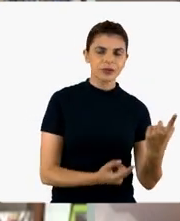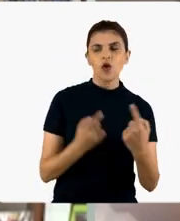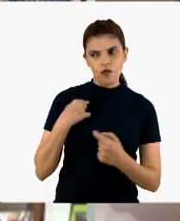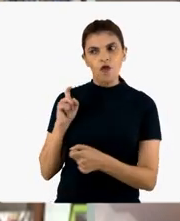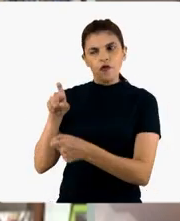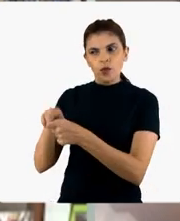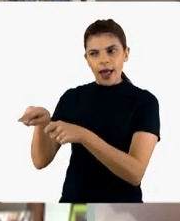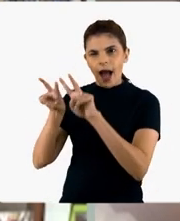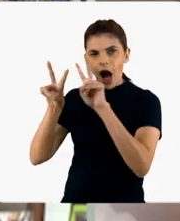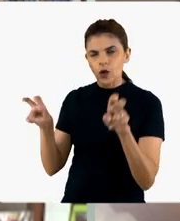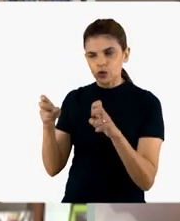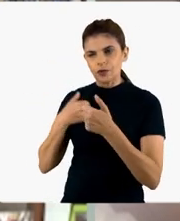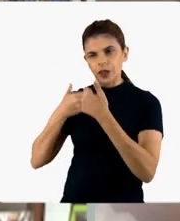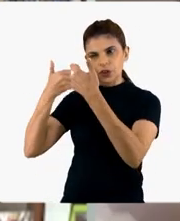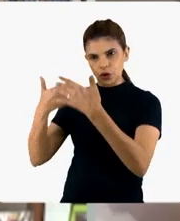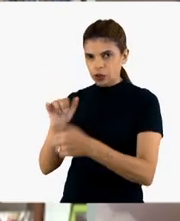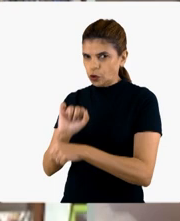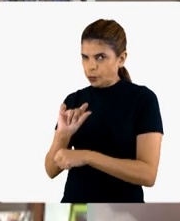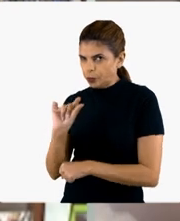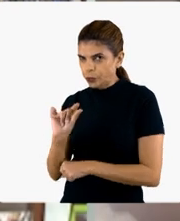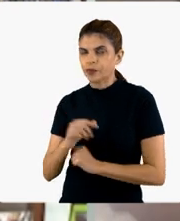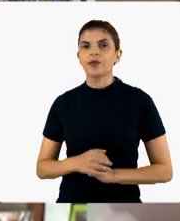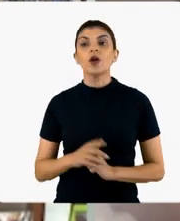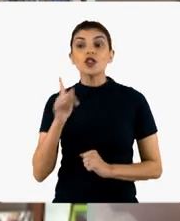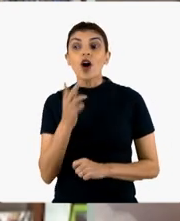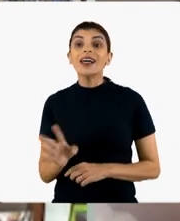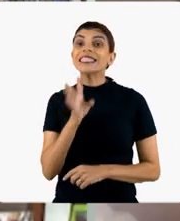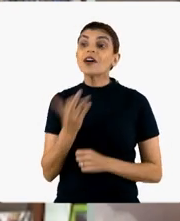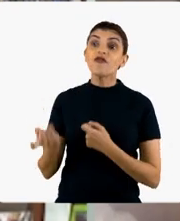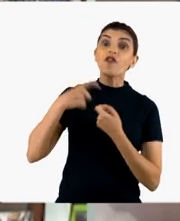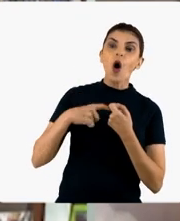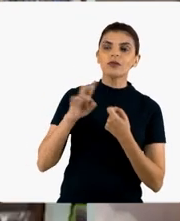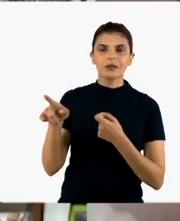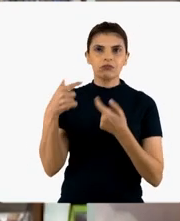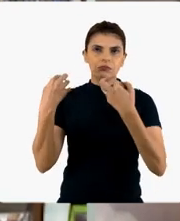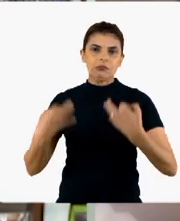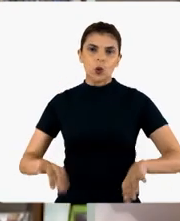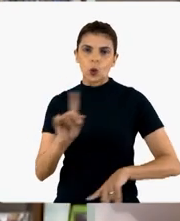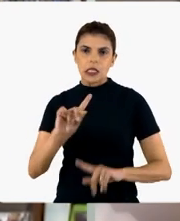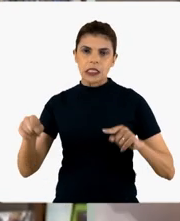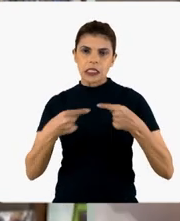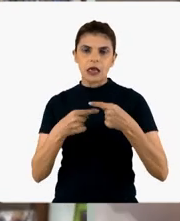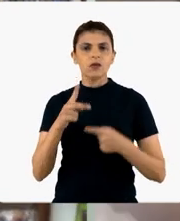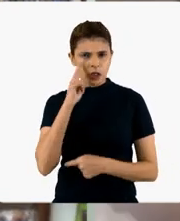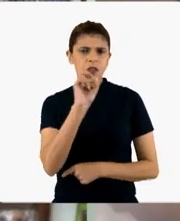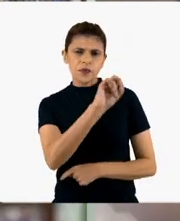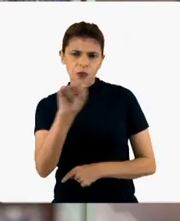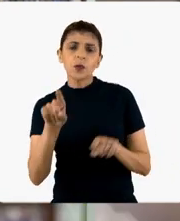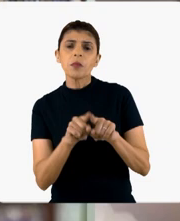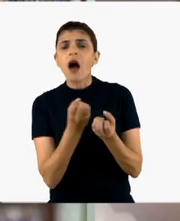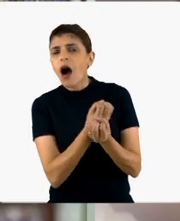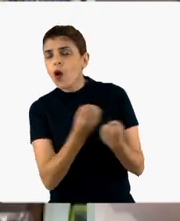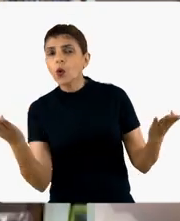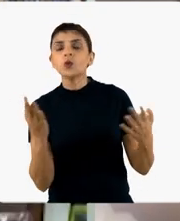que é uma coisa. Não, já vamos voltar, já vamos entrar na pronação espontânea. Ainda estamos resgatando aquele que não deu certo. Só quero saber se você